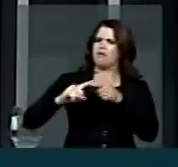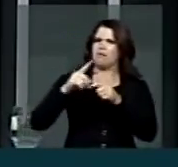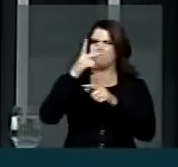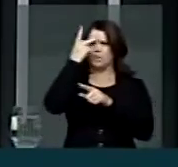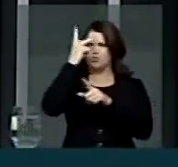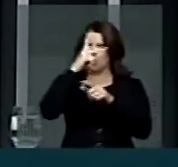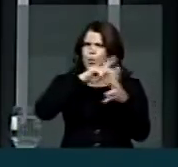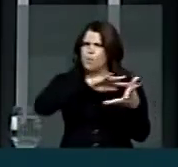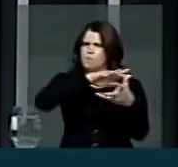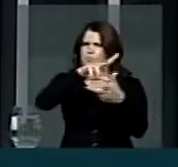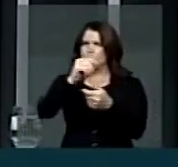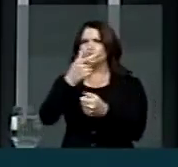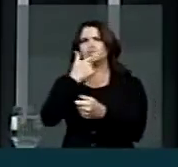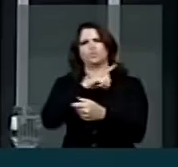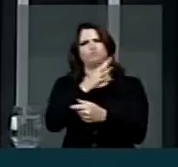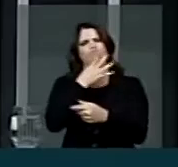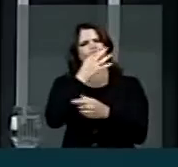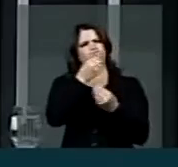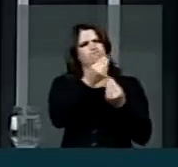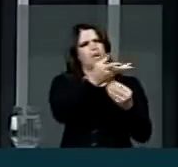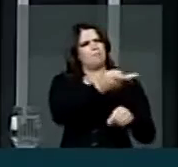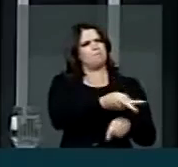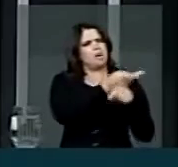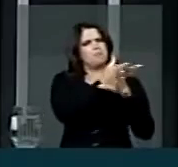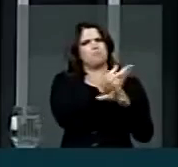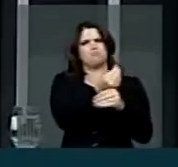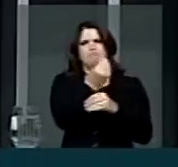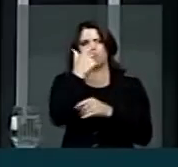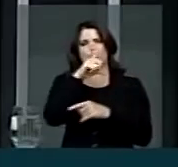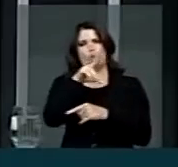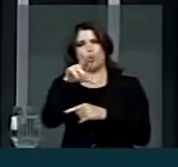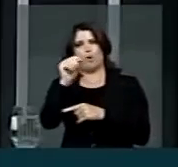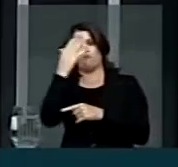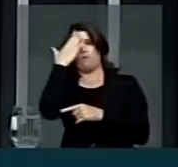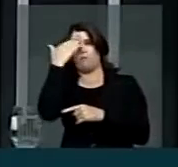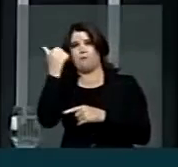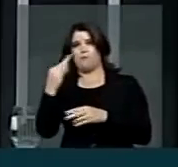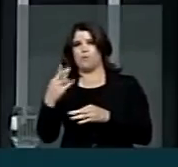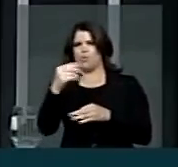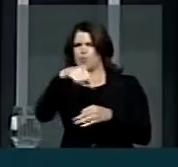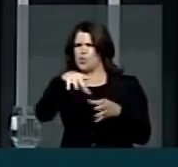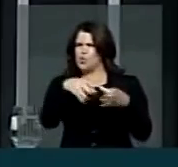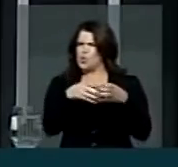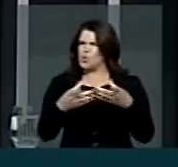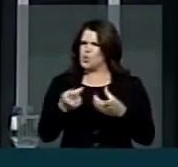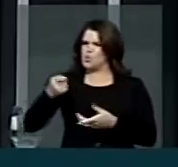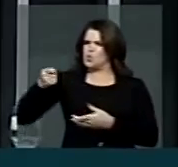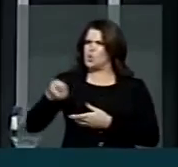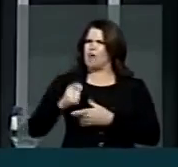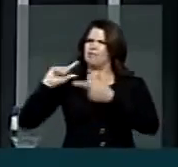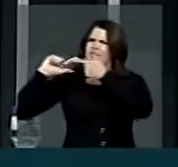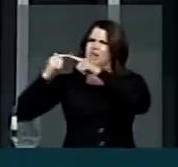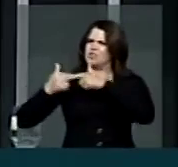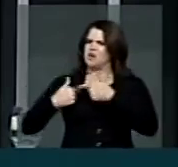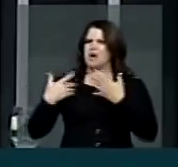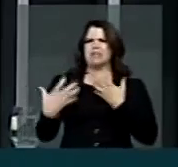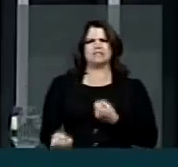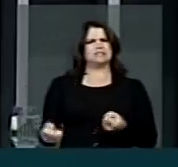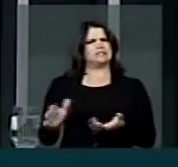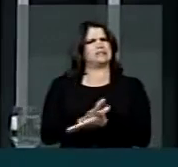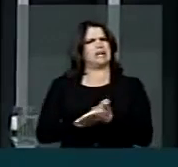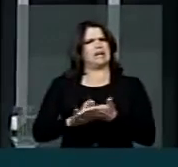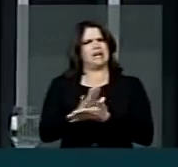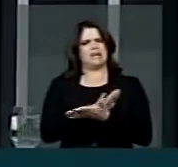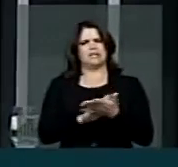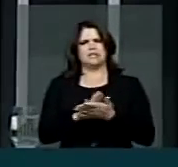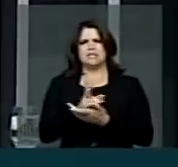comunidade internacional tornou-se inaceitável para os setores mais conservadores e tradicionais desse país,